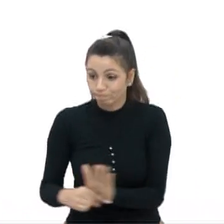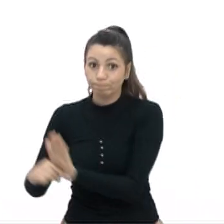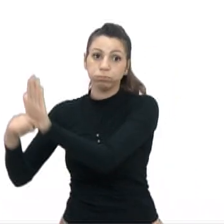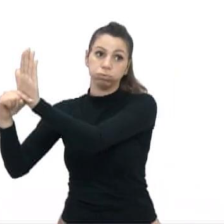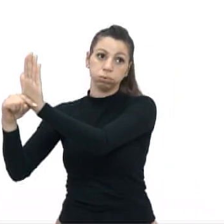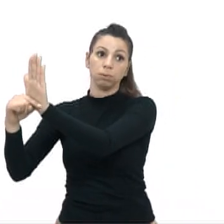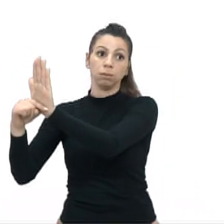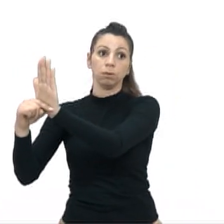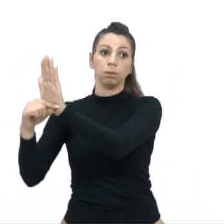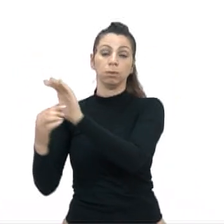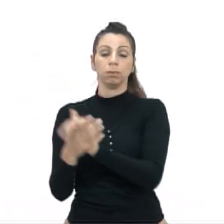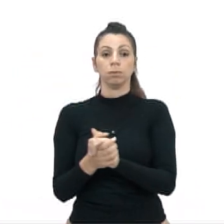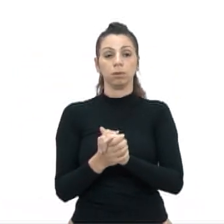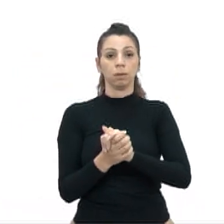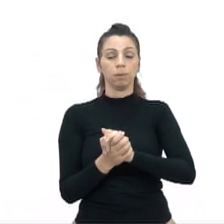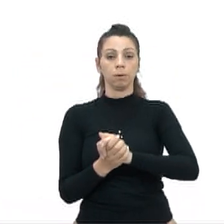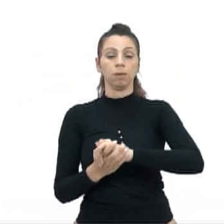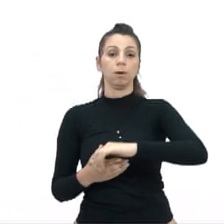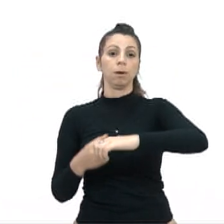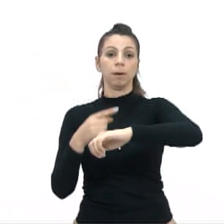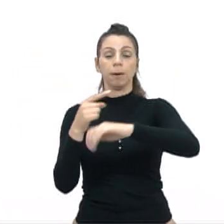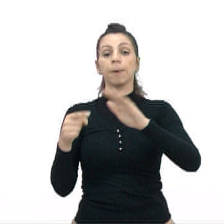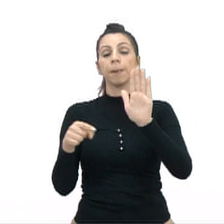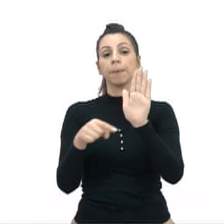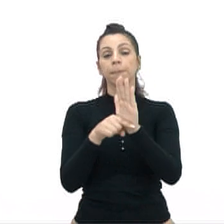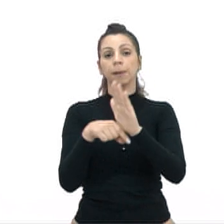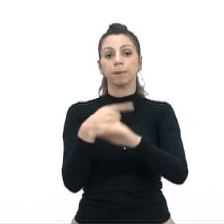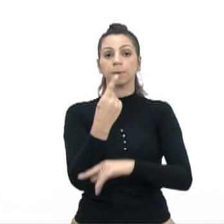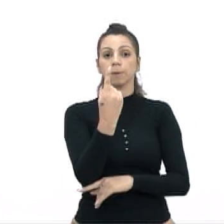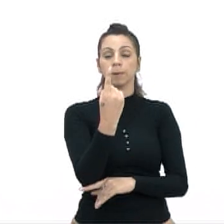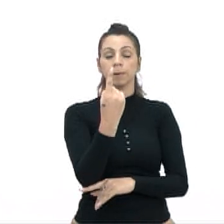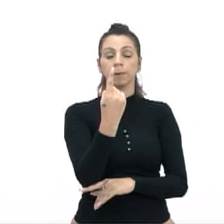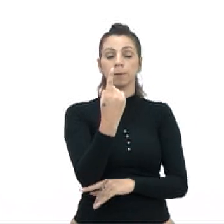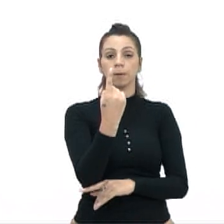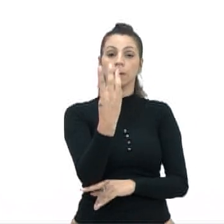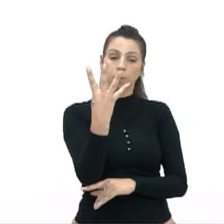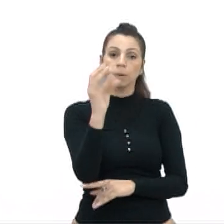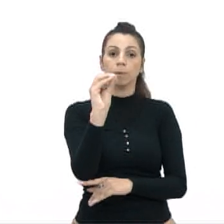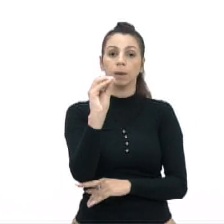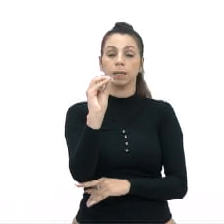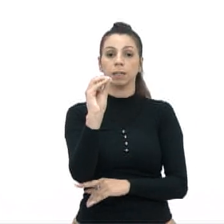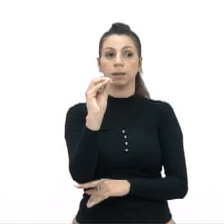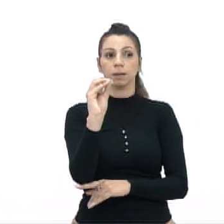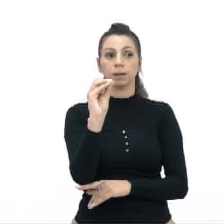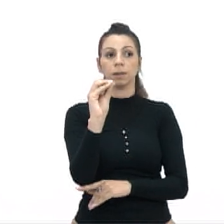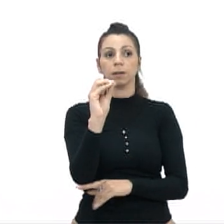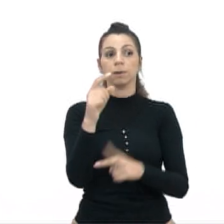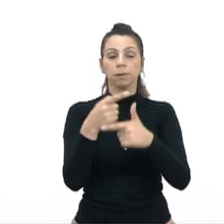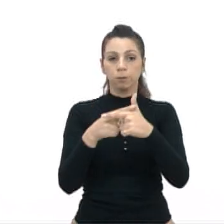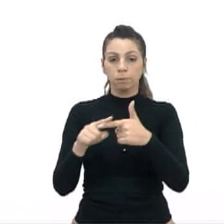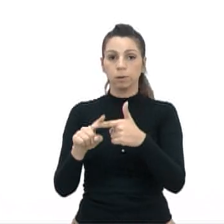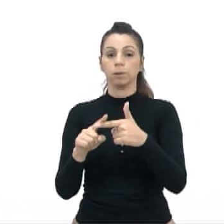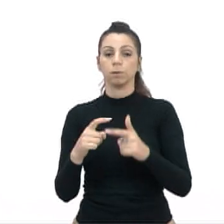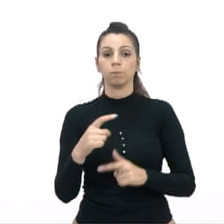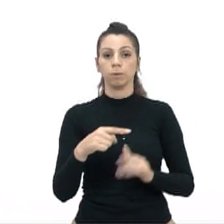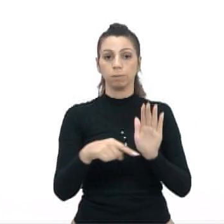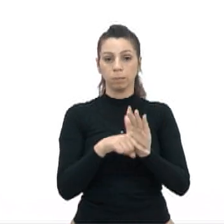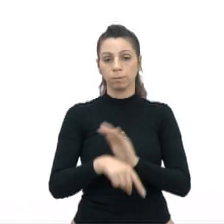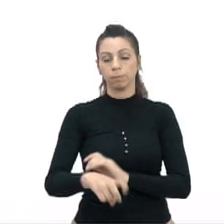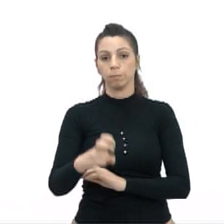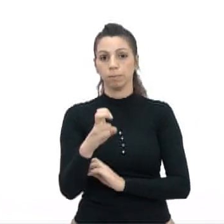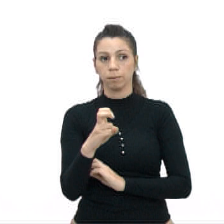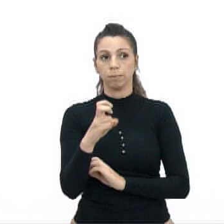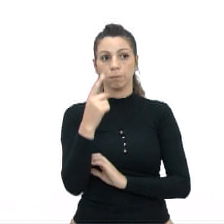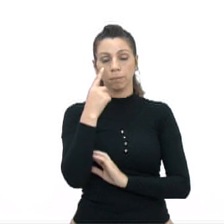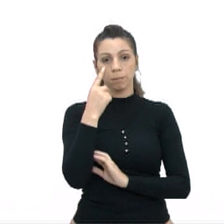Menos 40 dividido por menos 5 dá mais. 40 por 5 é 8. E as letras iguais, b ao cubo,